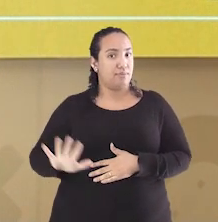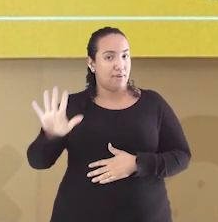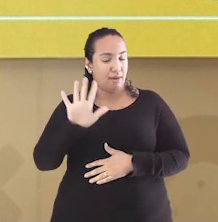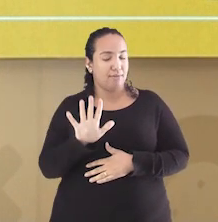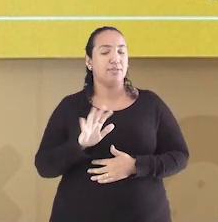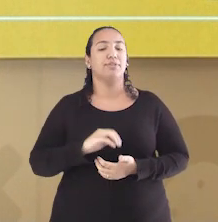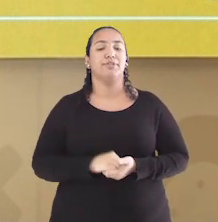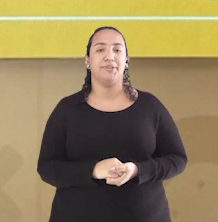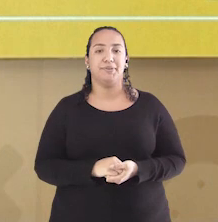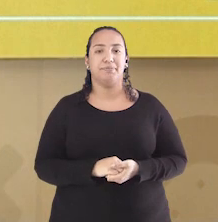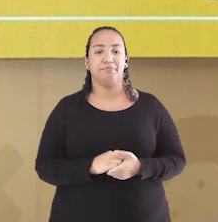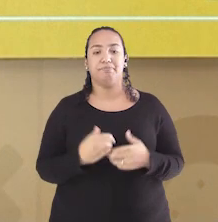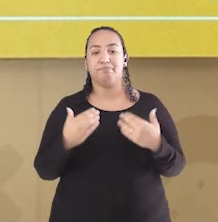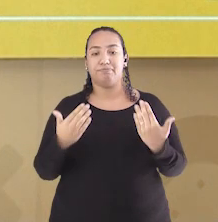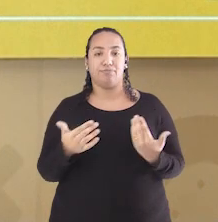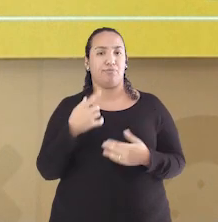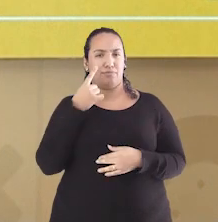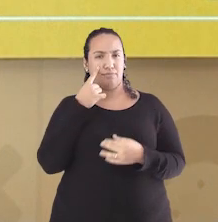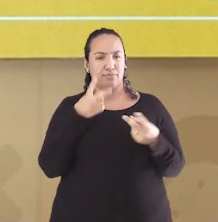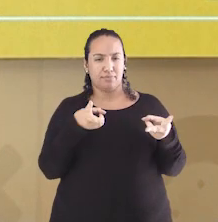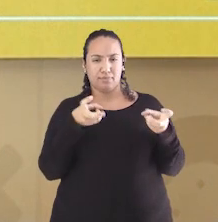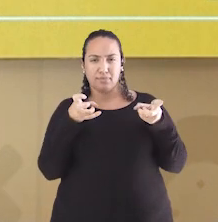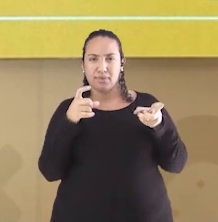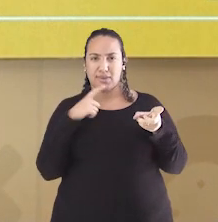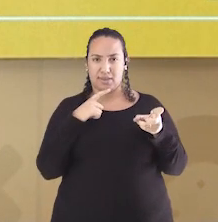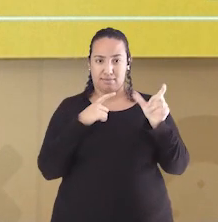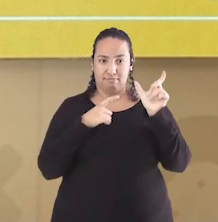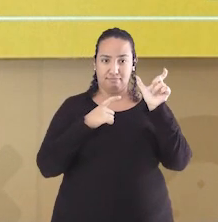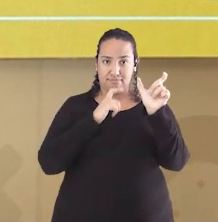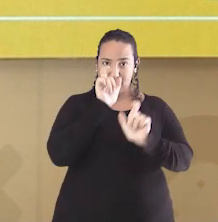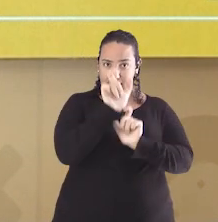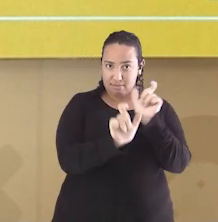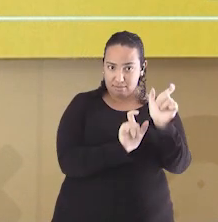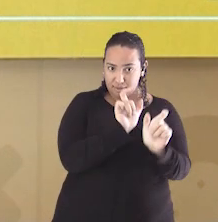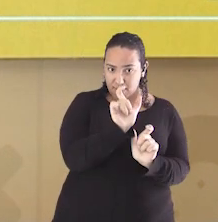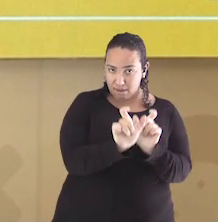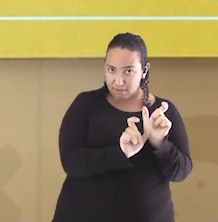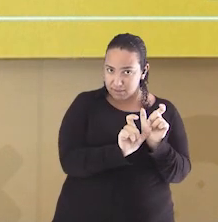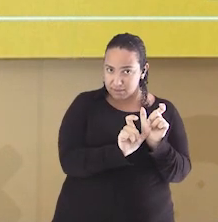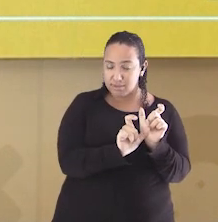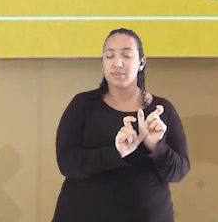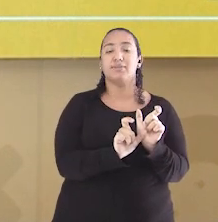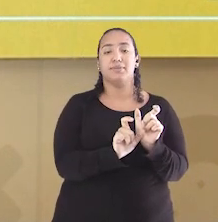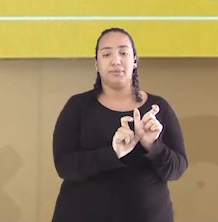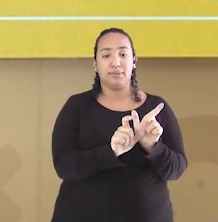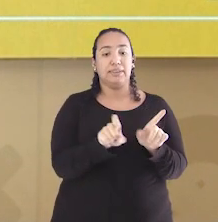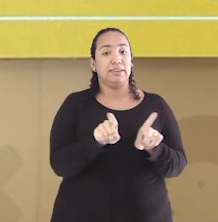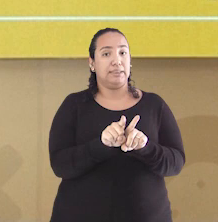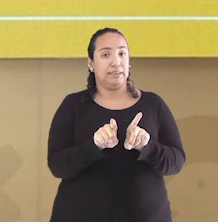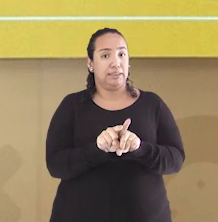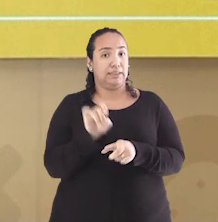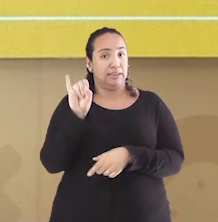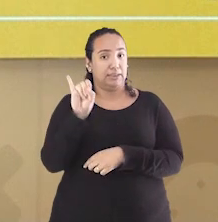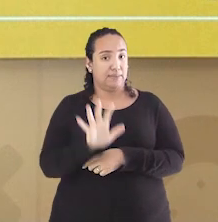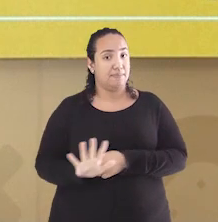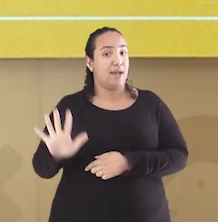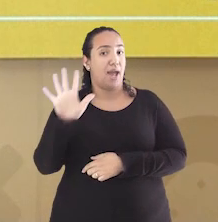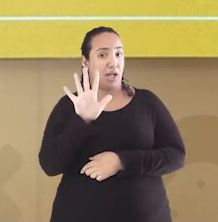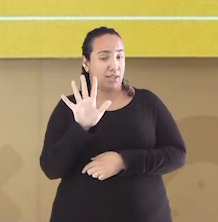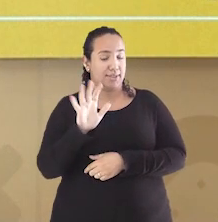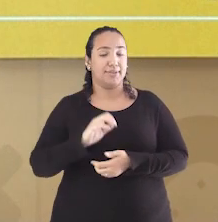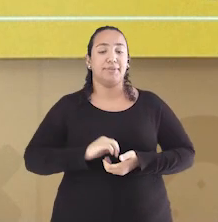publicitário. Vejam que temos o uso de palavras, ó, palavras e